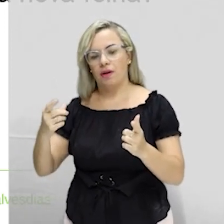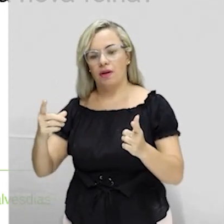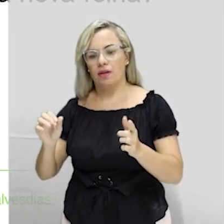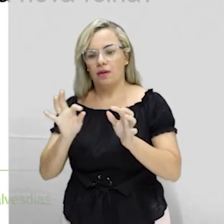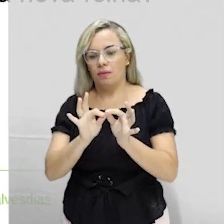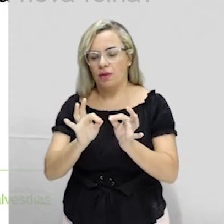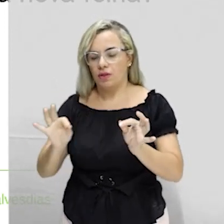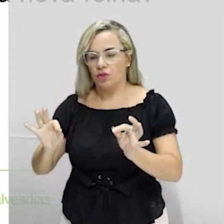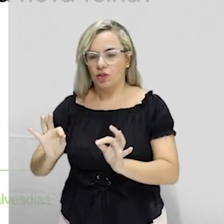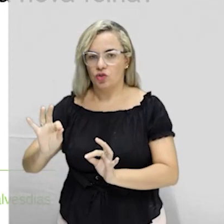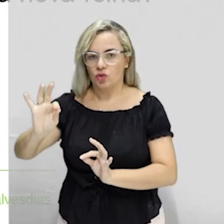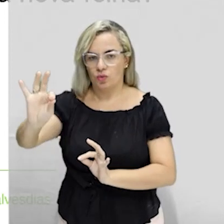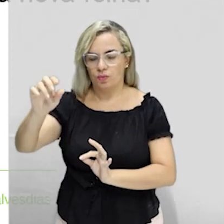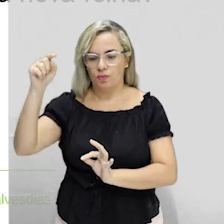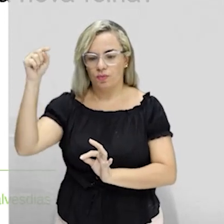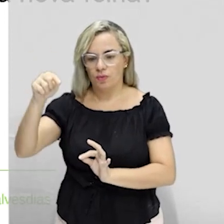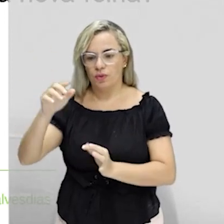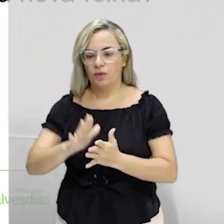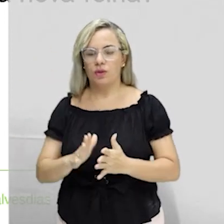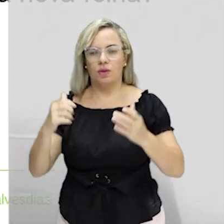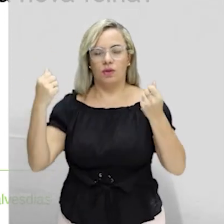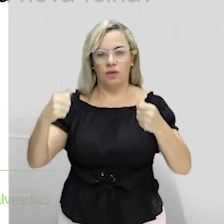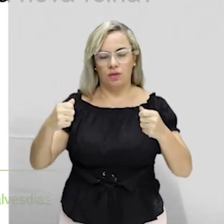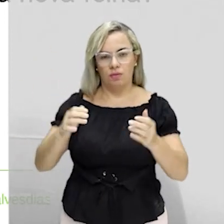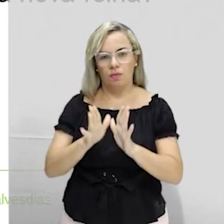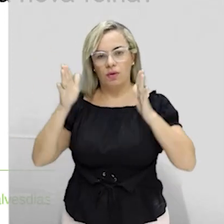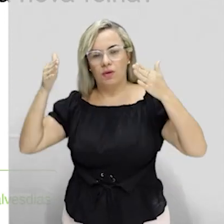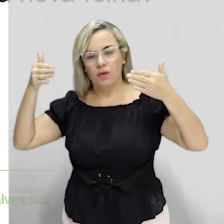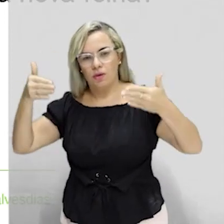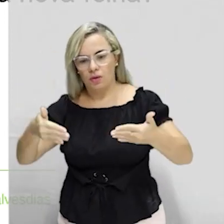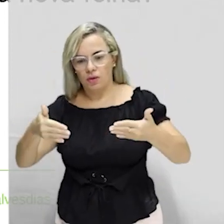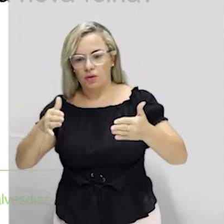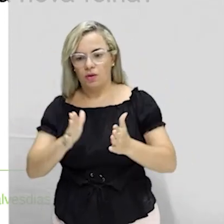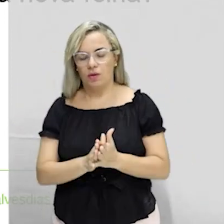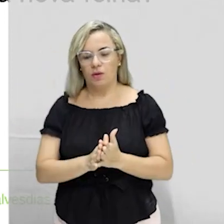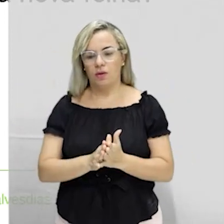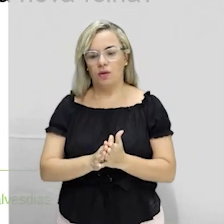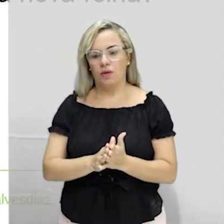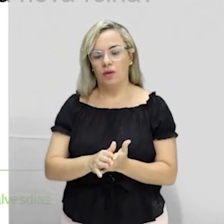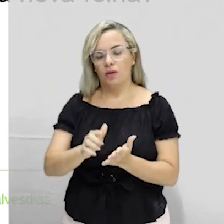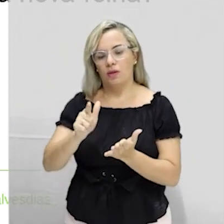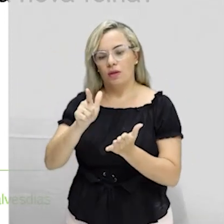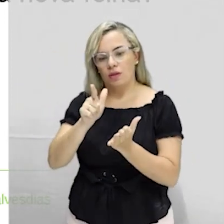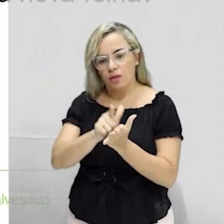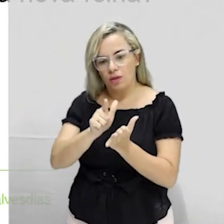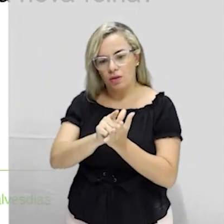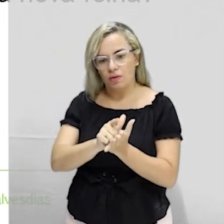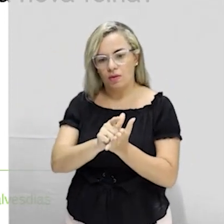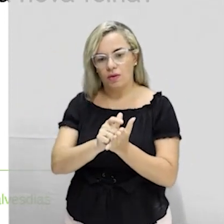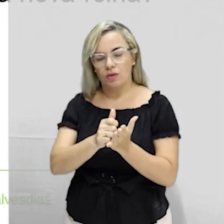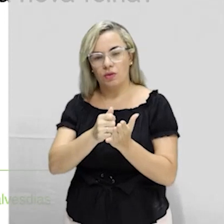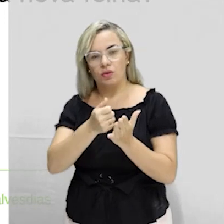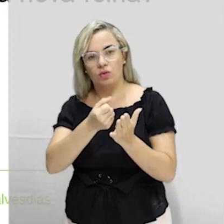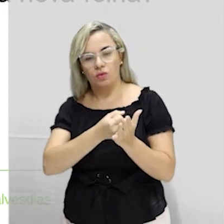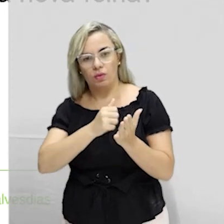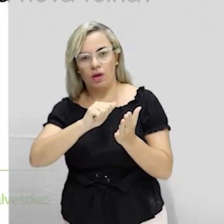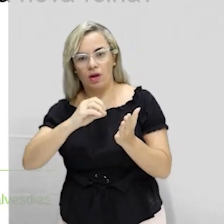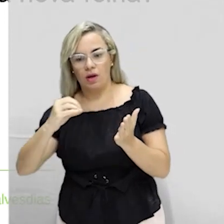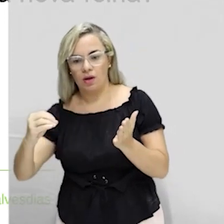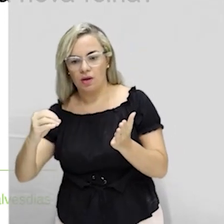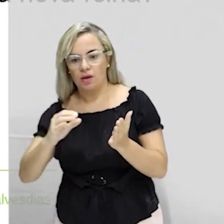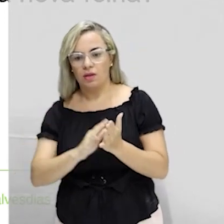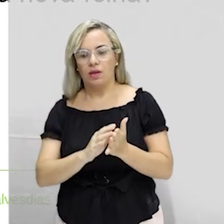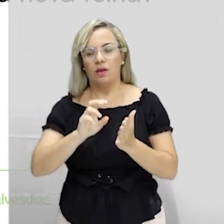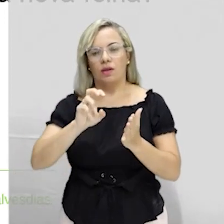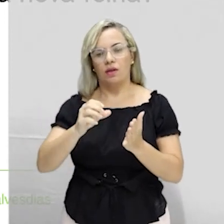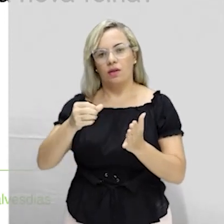bem aqui a leitura, por quê? Porque eu preciso que você preste atenção na medida da folha 0, 595 por 840,